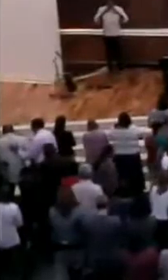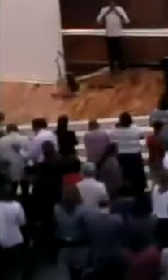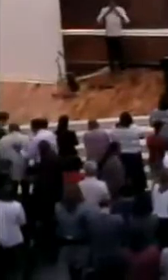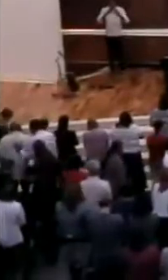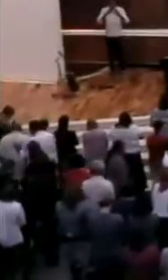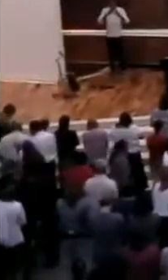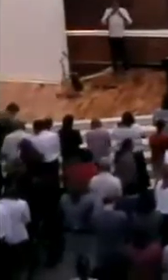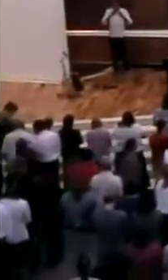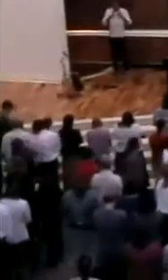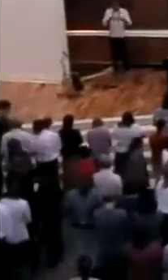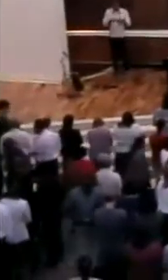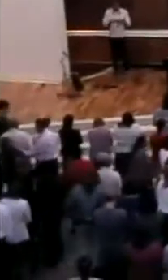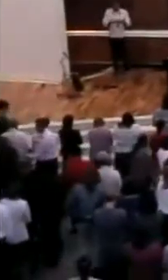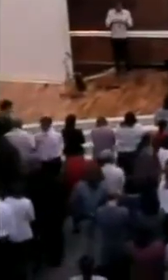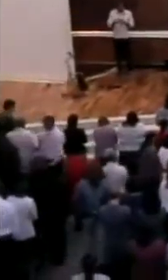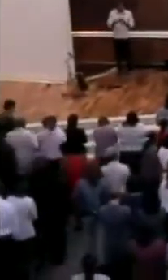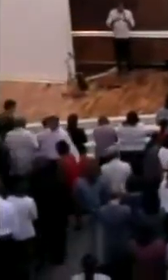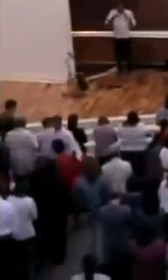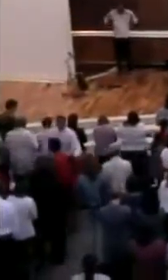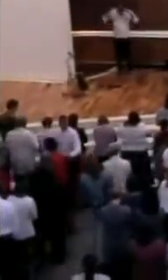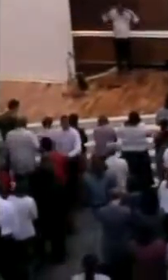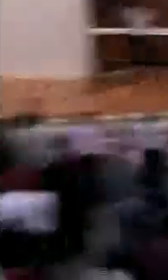Quando tudo diz que não,